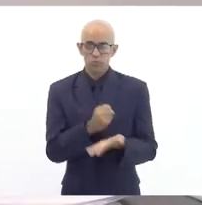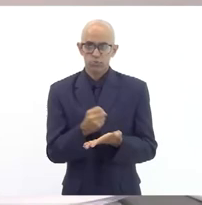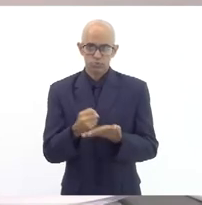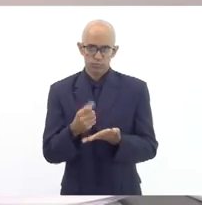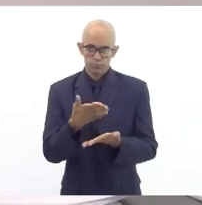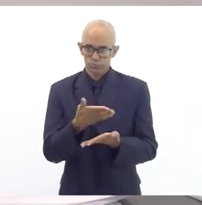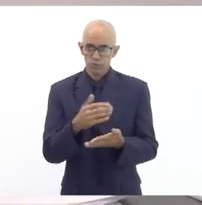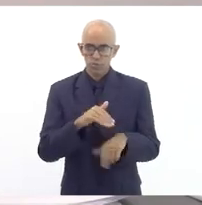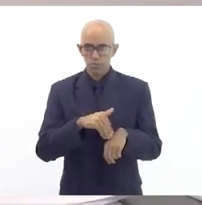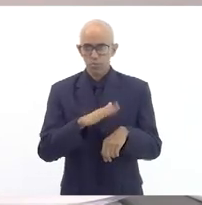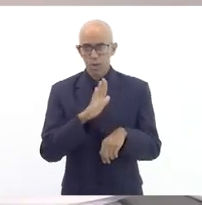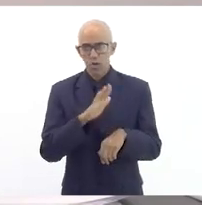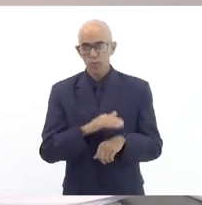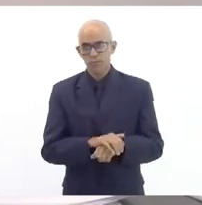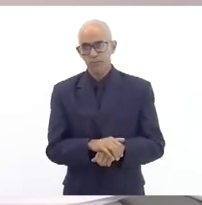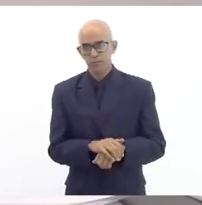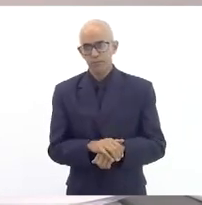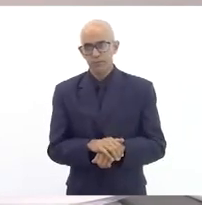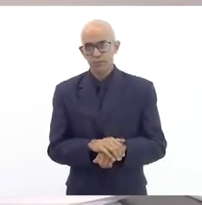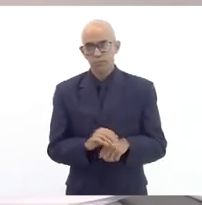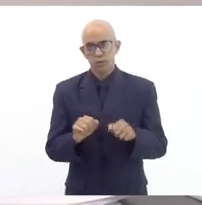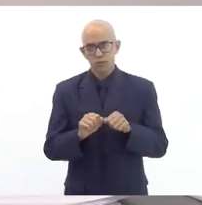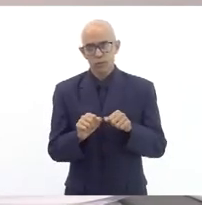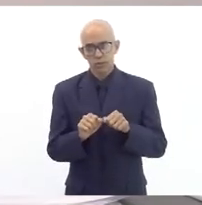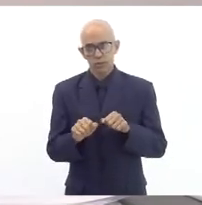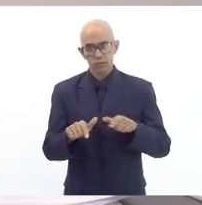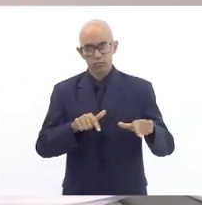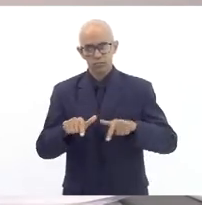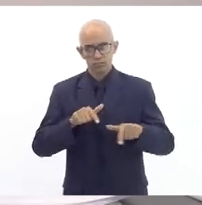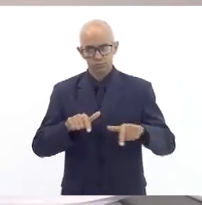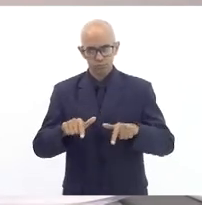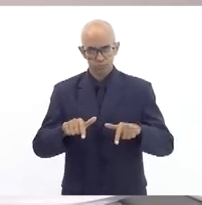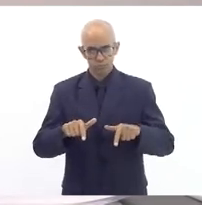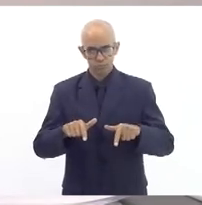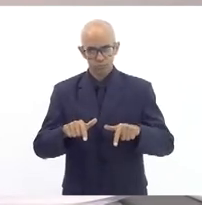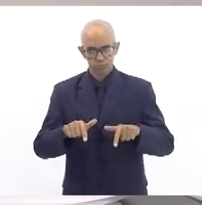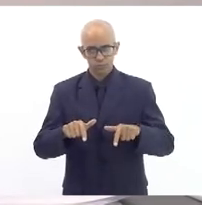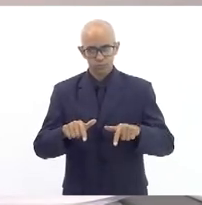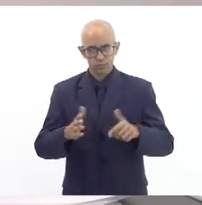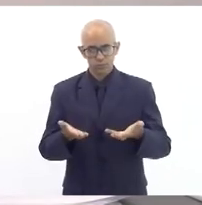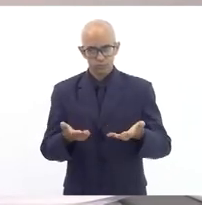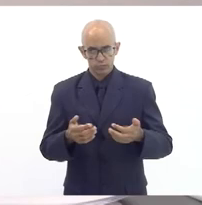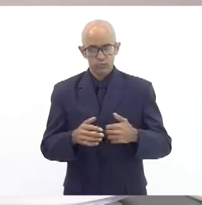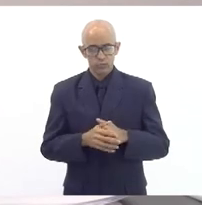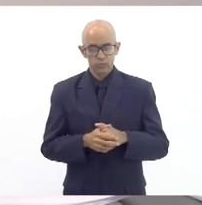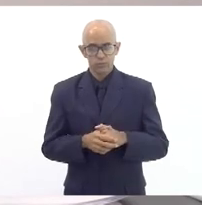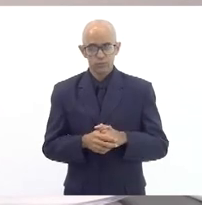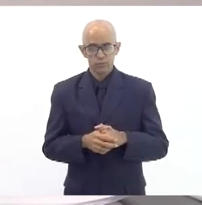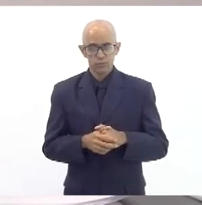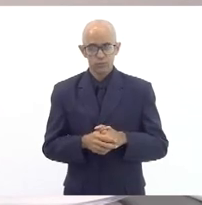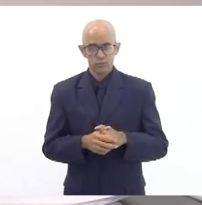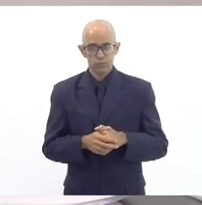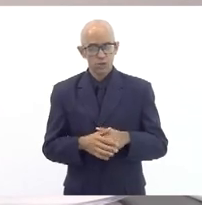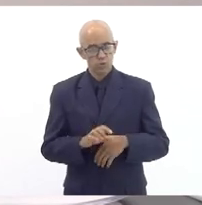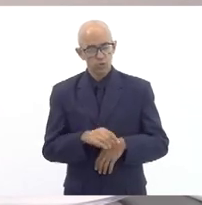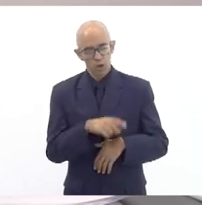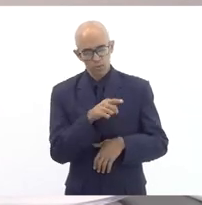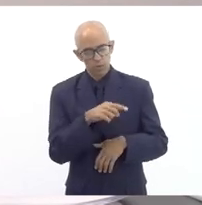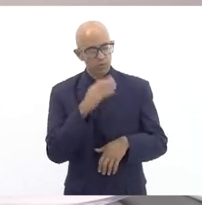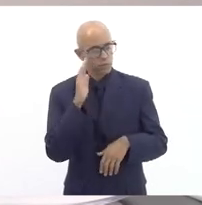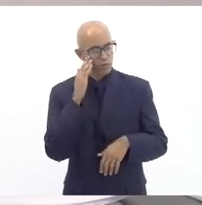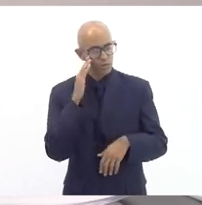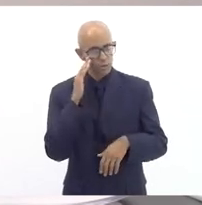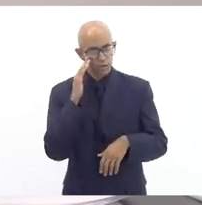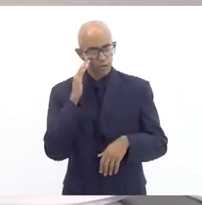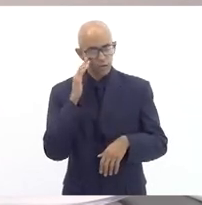operar, ajudar a operar esse sistema, aí, fazer o contraponto entre a agência e a concessionária, que, no caso, é a Supervia. Então, para você esclarecer, que